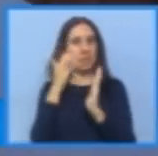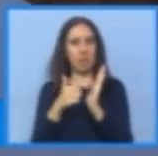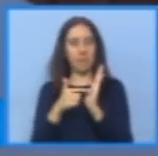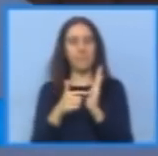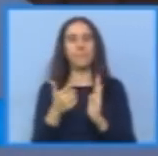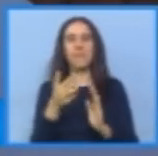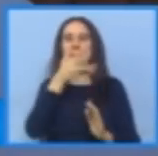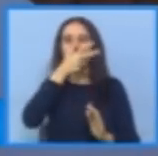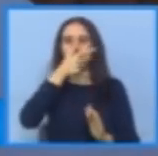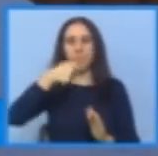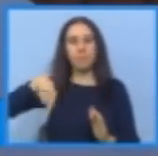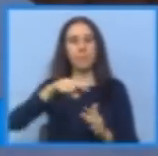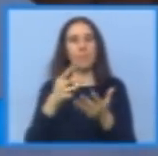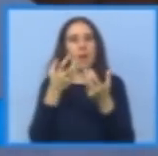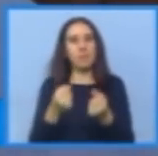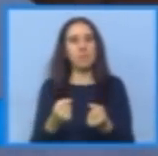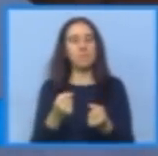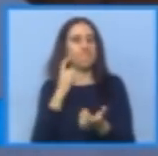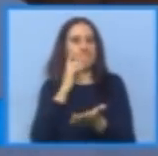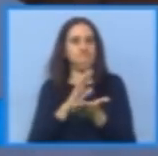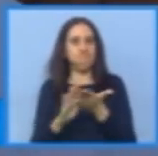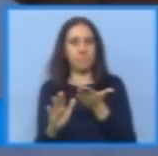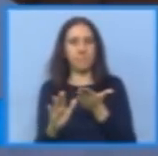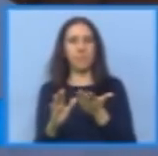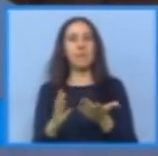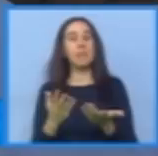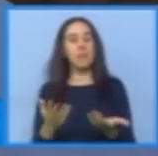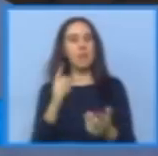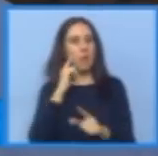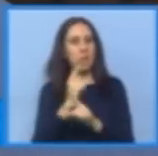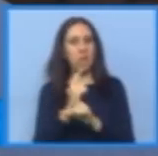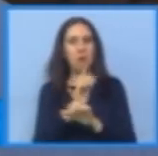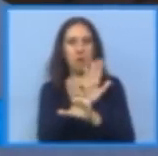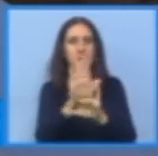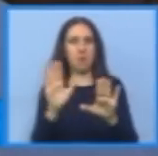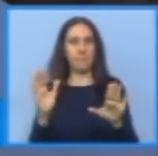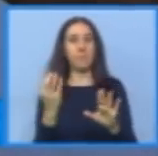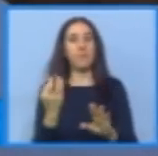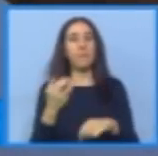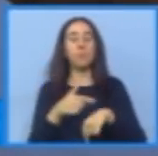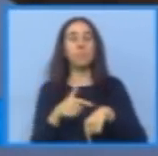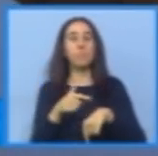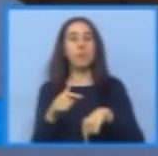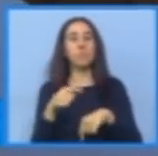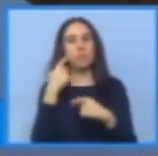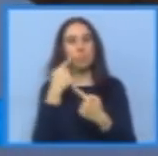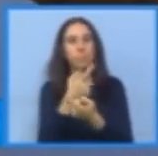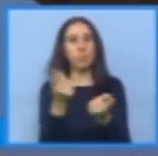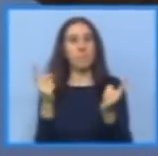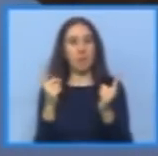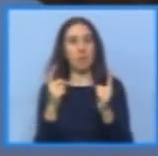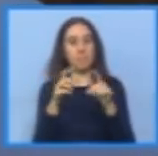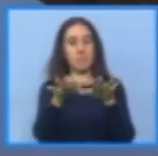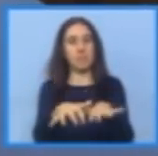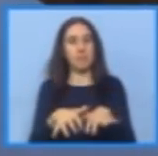infelizmente para muitos ela era desconhecida e ainda continua a ser. Para além dos momentos em que ela é proclamada na